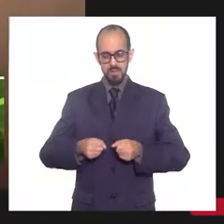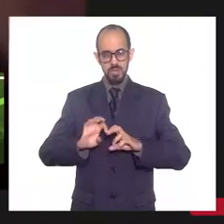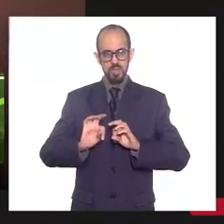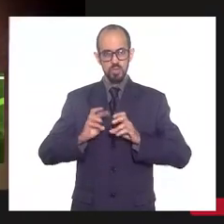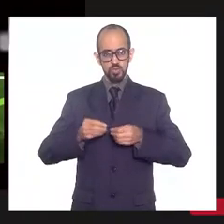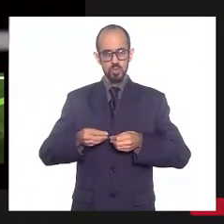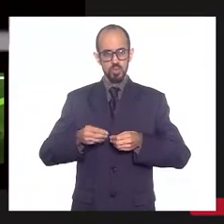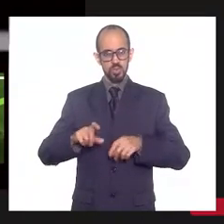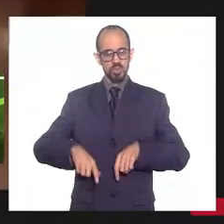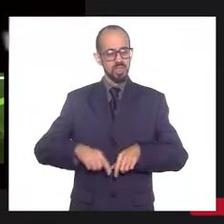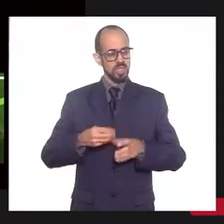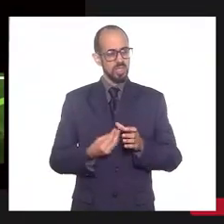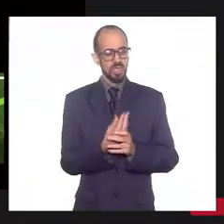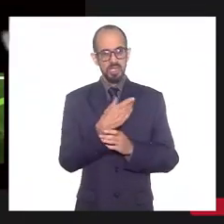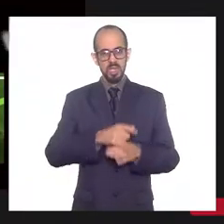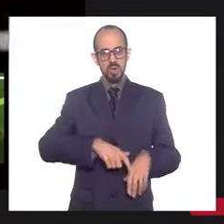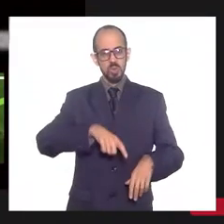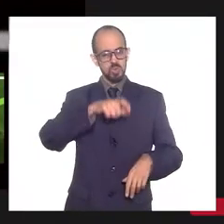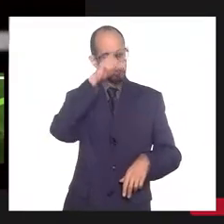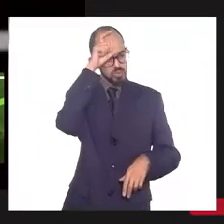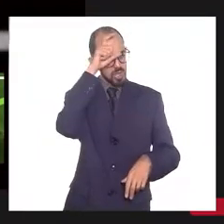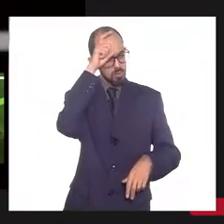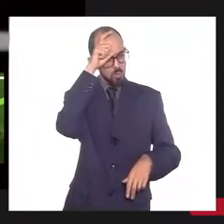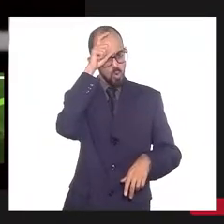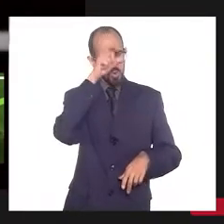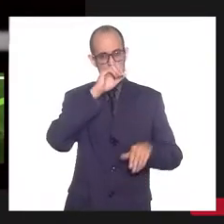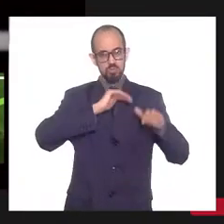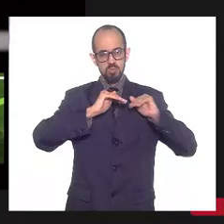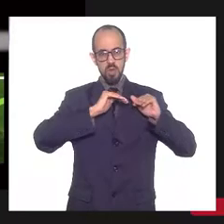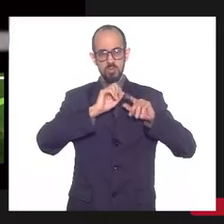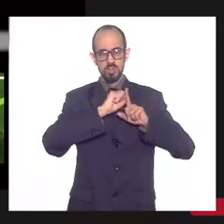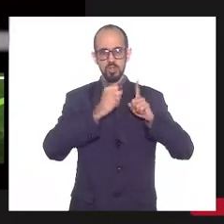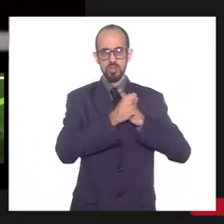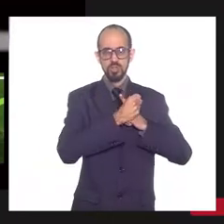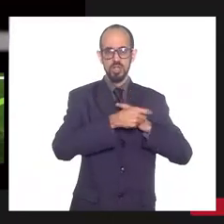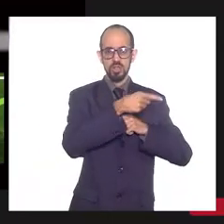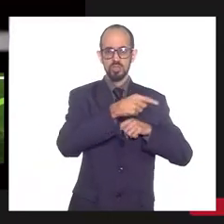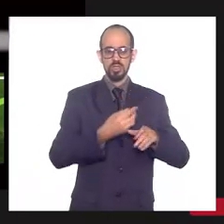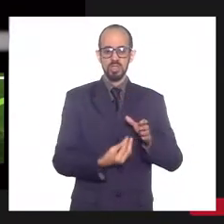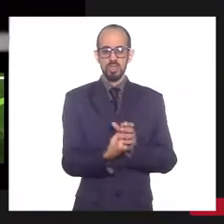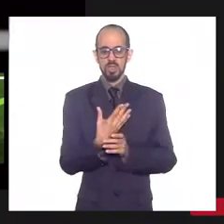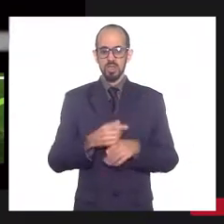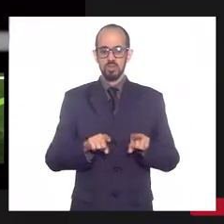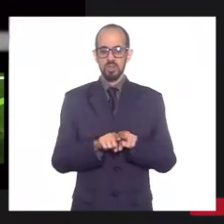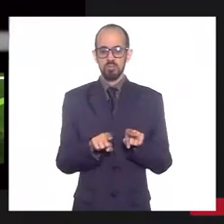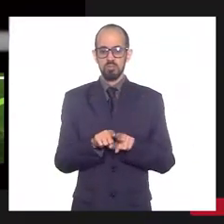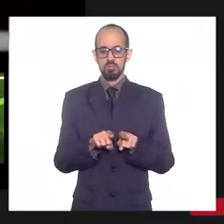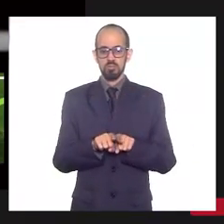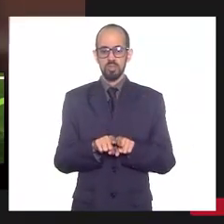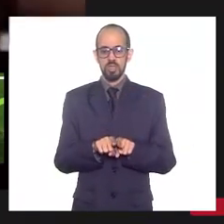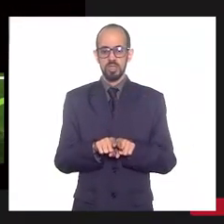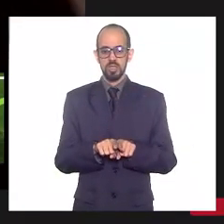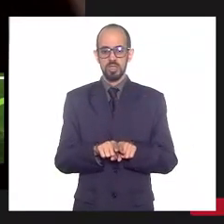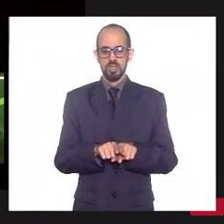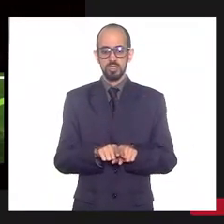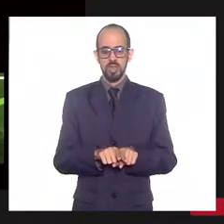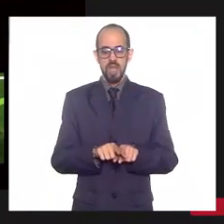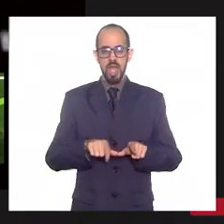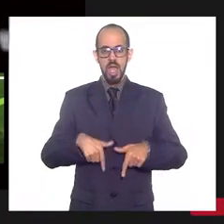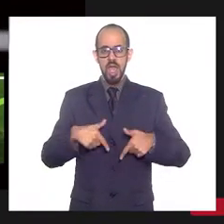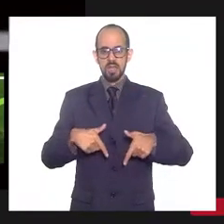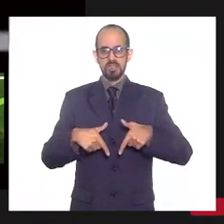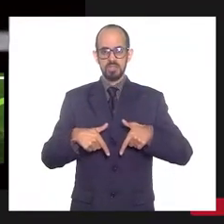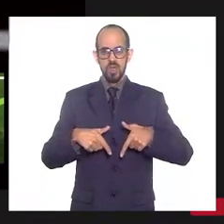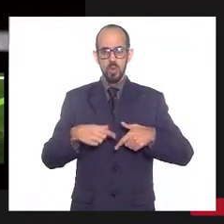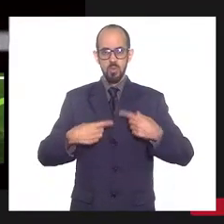móveis e Demônios os movimentos sociais e desmonte demoniza a ação política